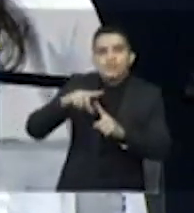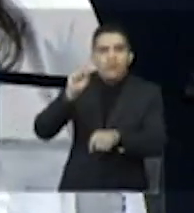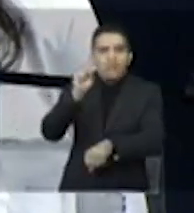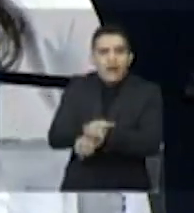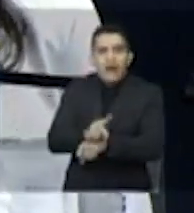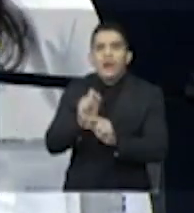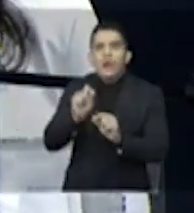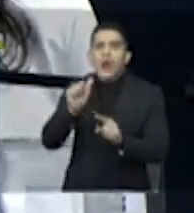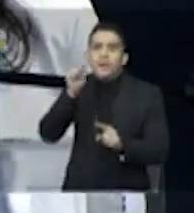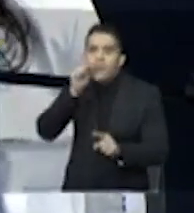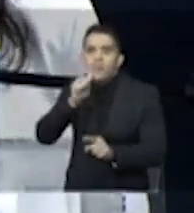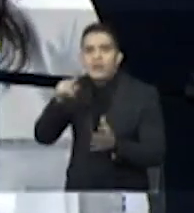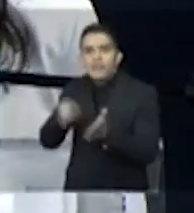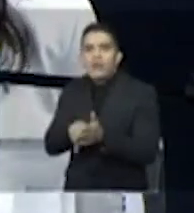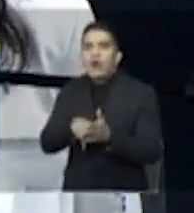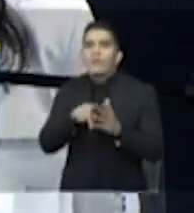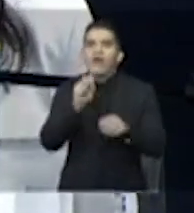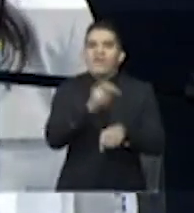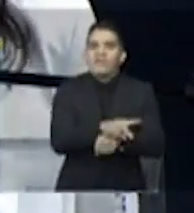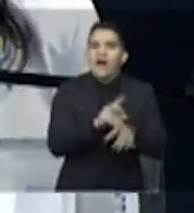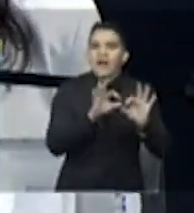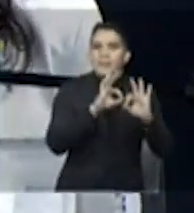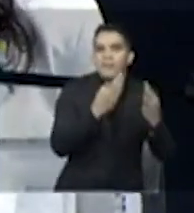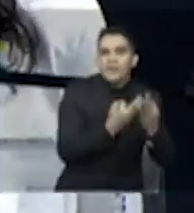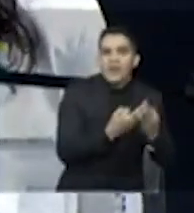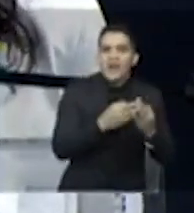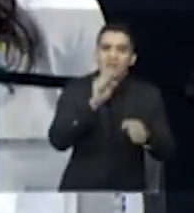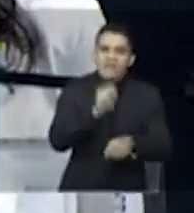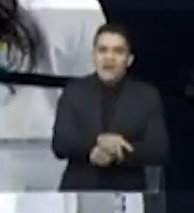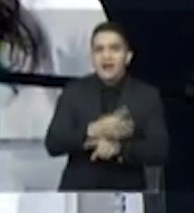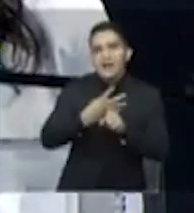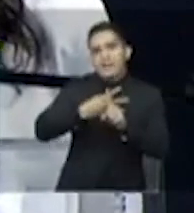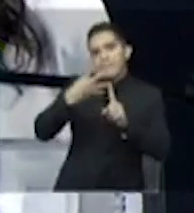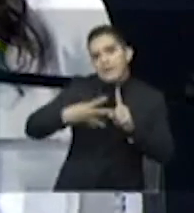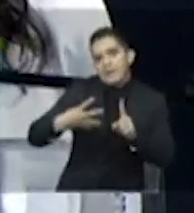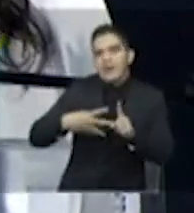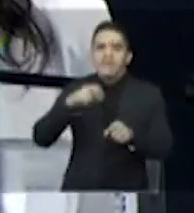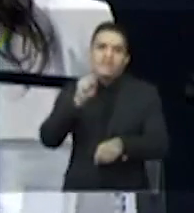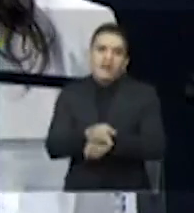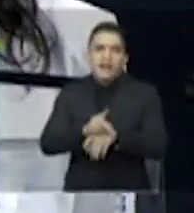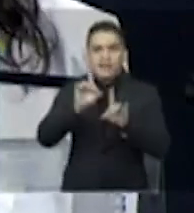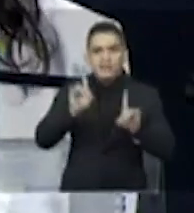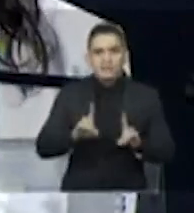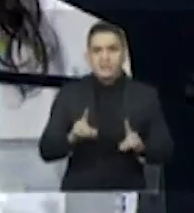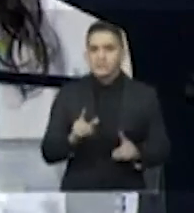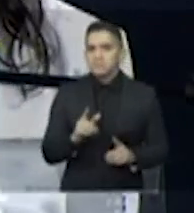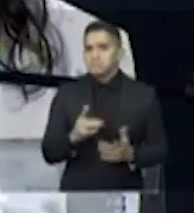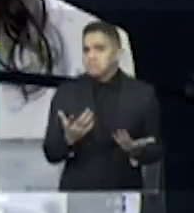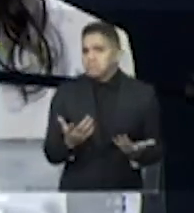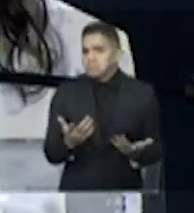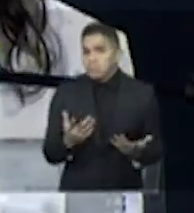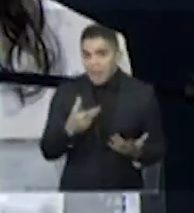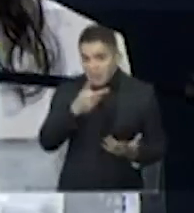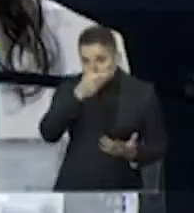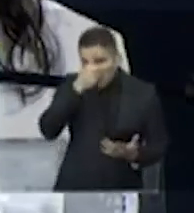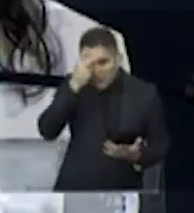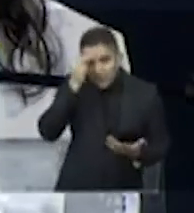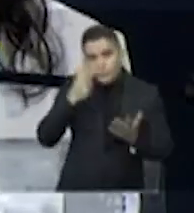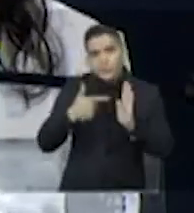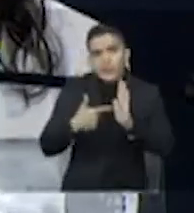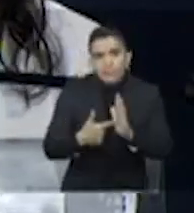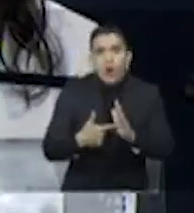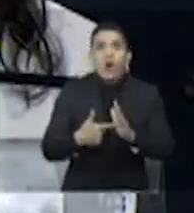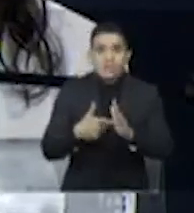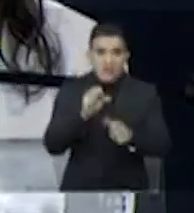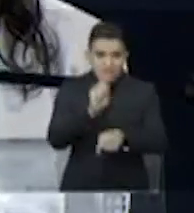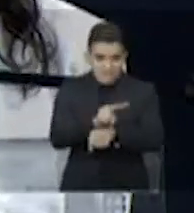para mulheres, para famílias, para pessoas LGBT e para pessoas com deficiência, por exemplo. Assim, mesmo que a Prefeitura apresente um aumento do número de vagas,